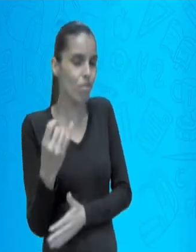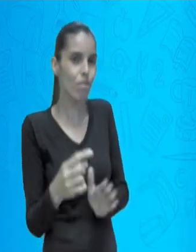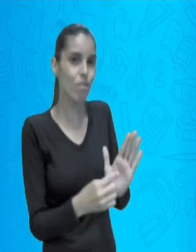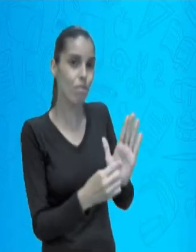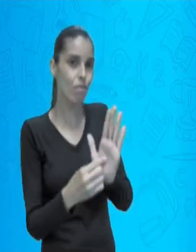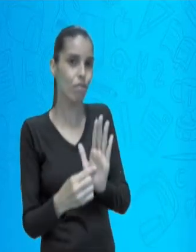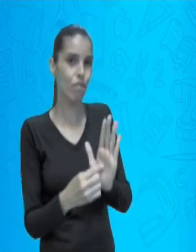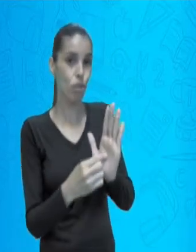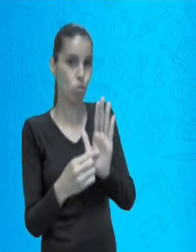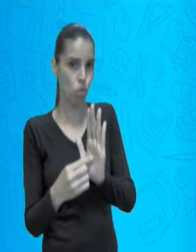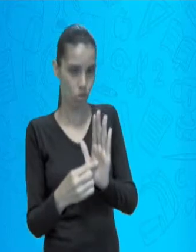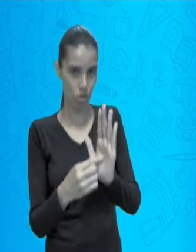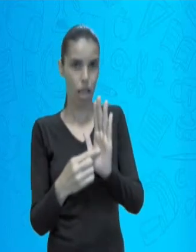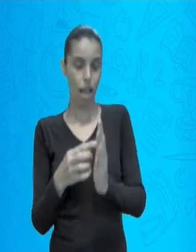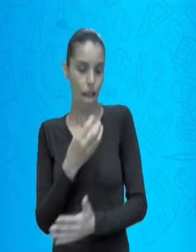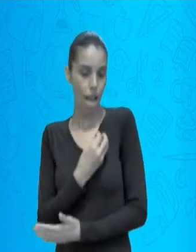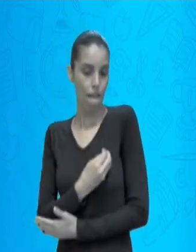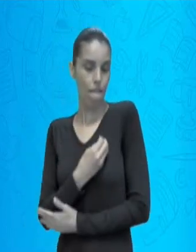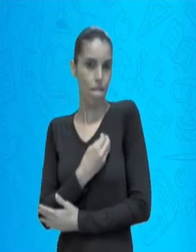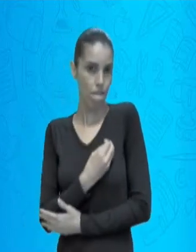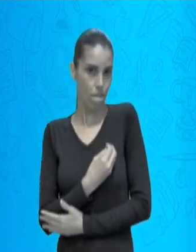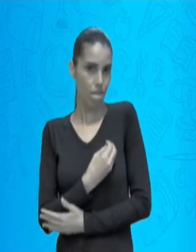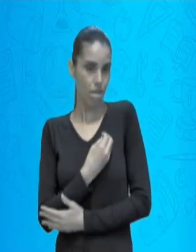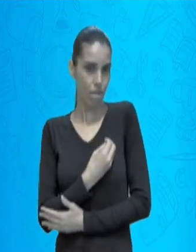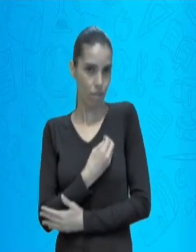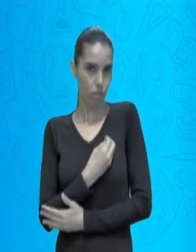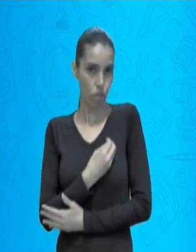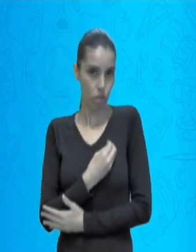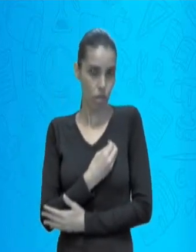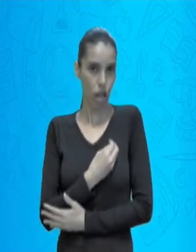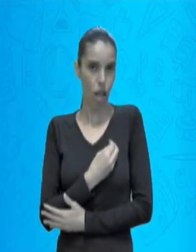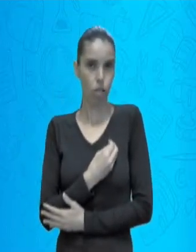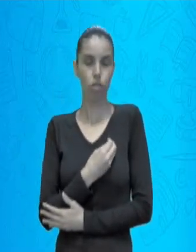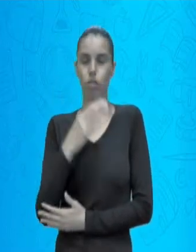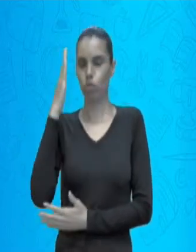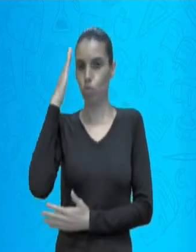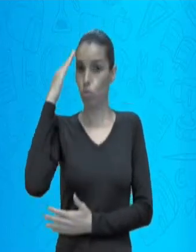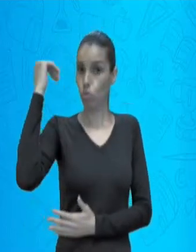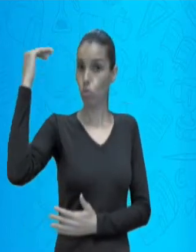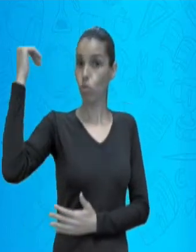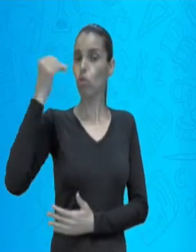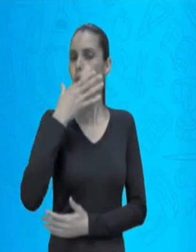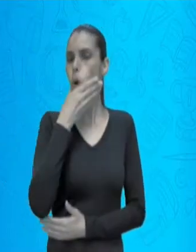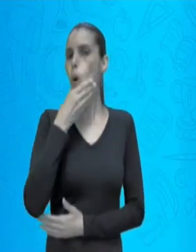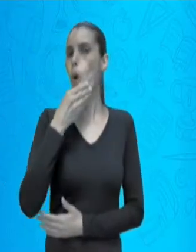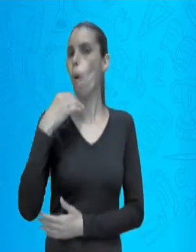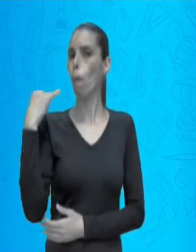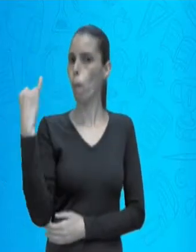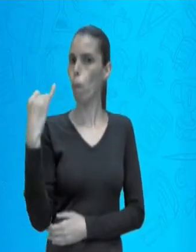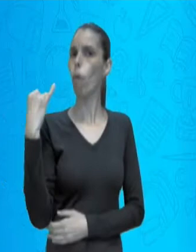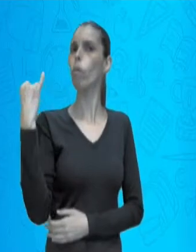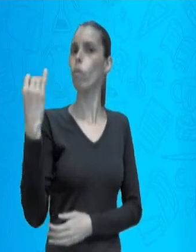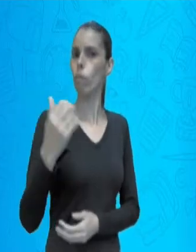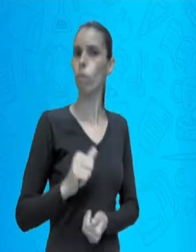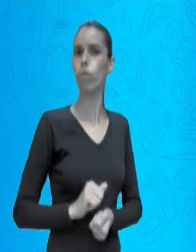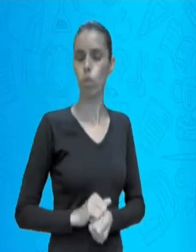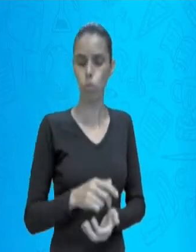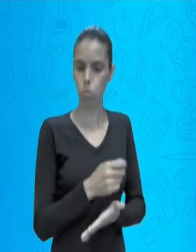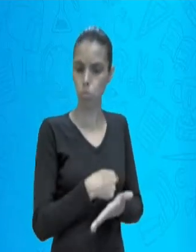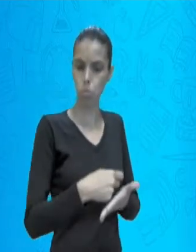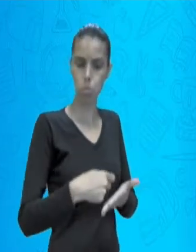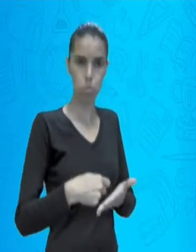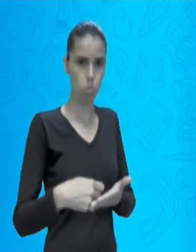do escritor Ziraldo. Mas antes que eu fale para você, vamos entender o que